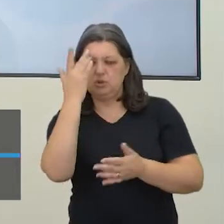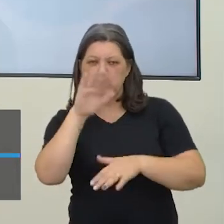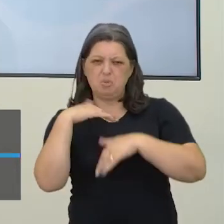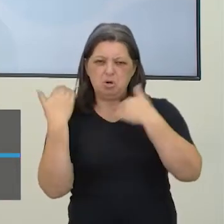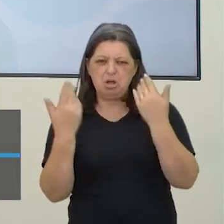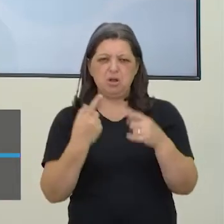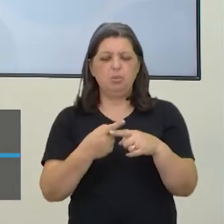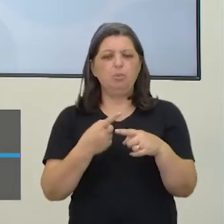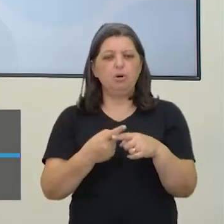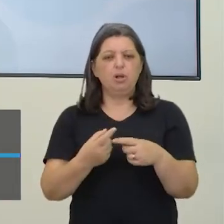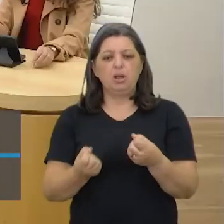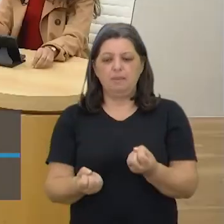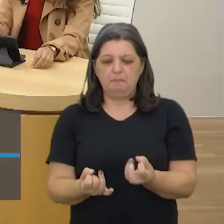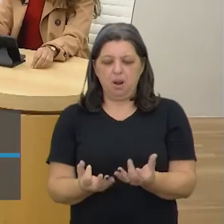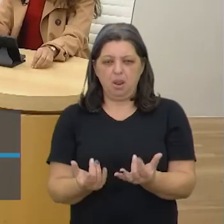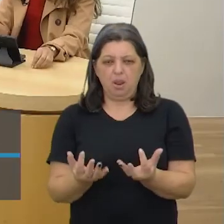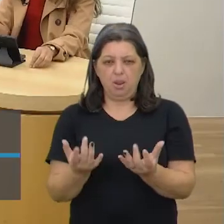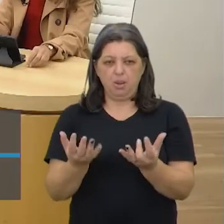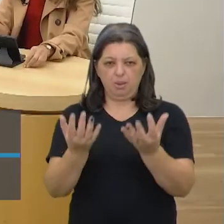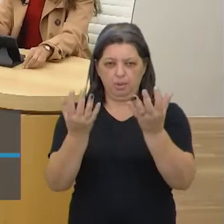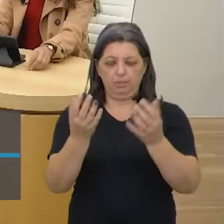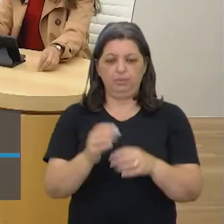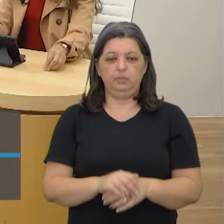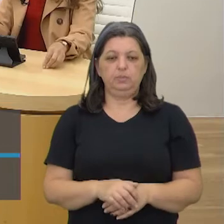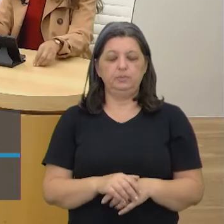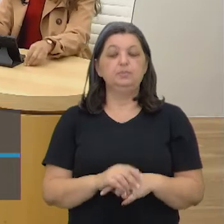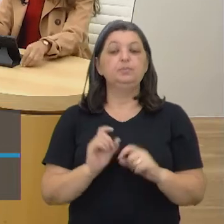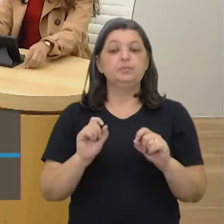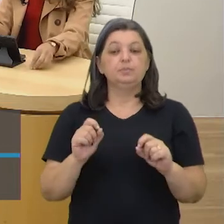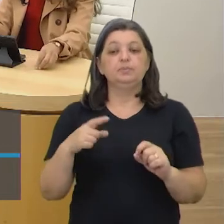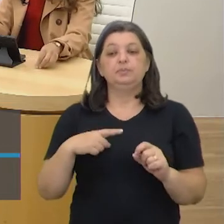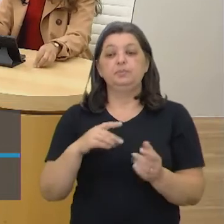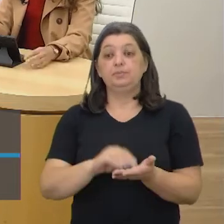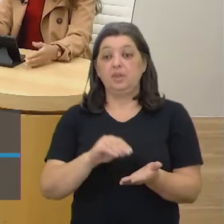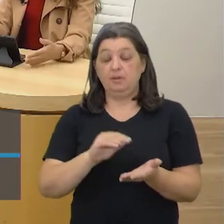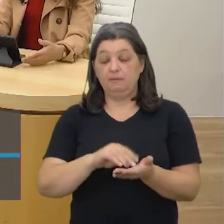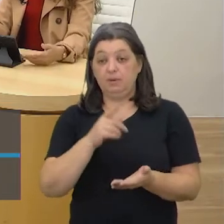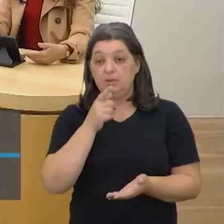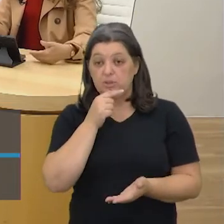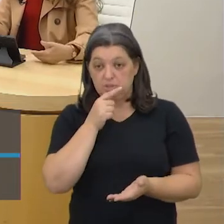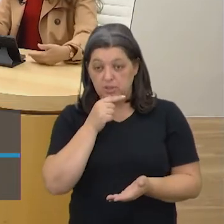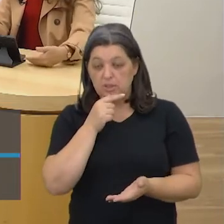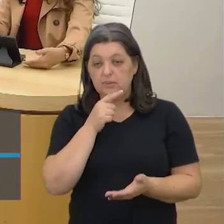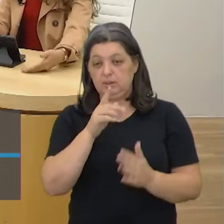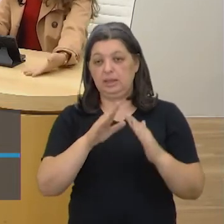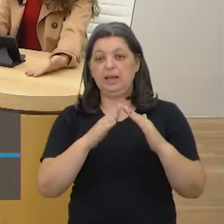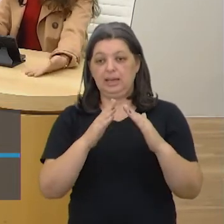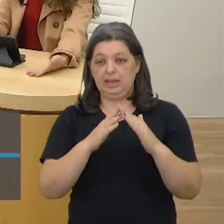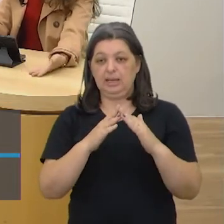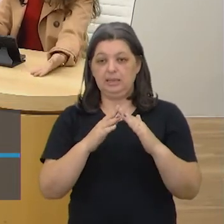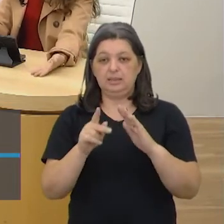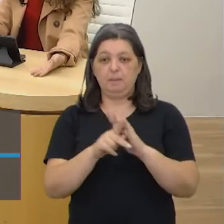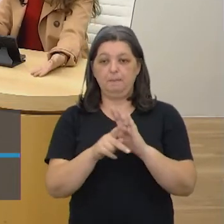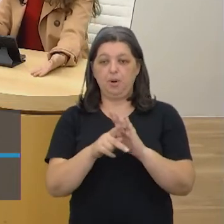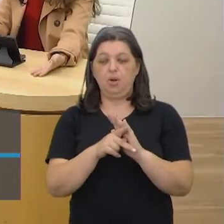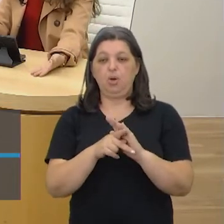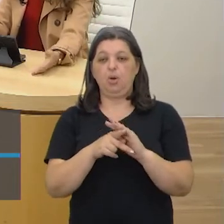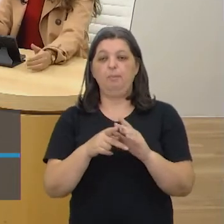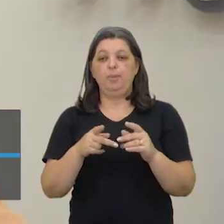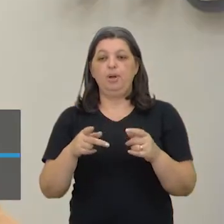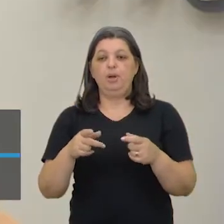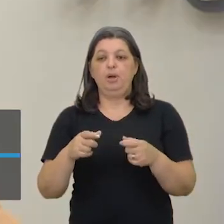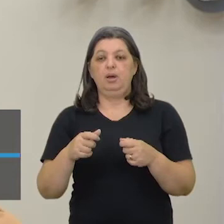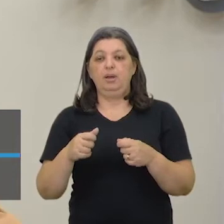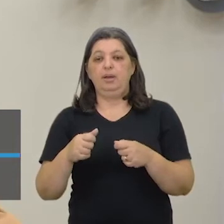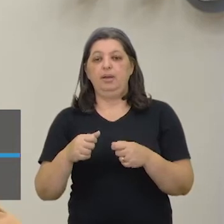Horrível. E falando da crise hídrica, né? Qual é o item hoje das casas aí que acaba dando maior gasto de energia? Né?